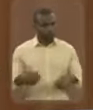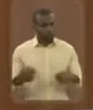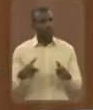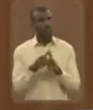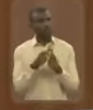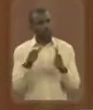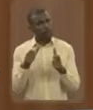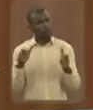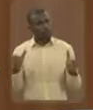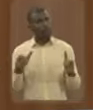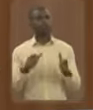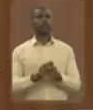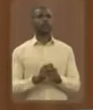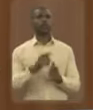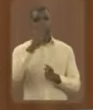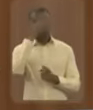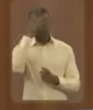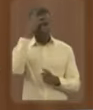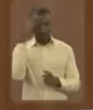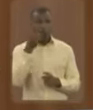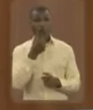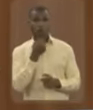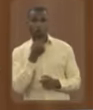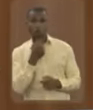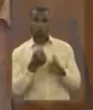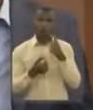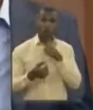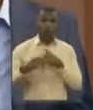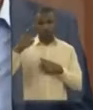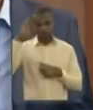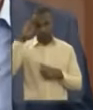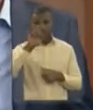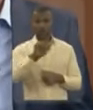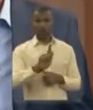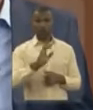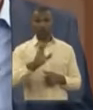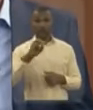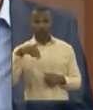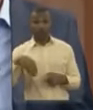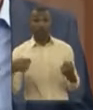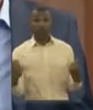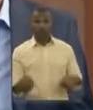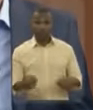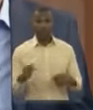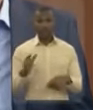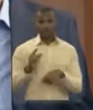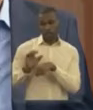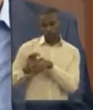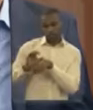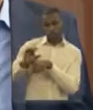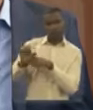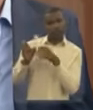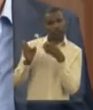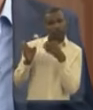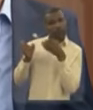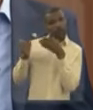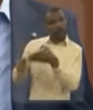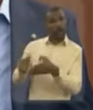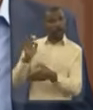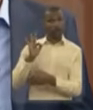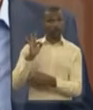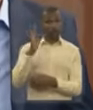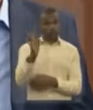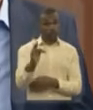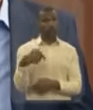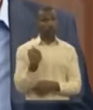o número de homens e de mulheres paraa guarda municipal é preciso que a gente tenha recursos destinados pro futuro